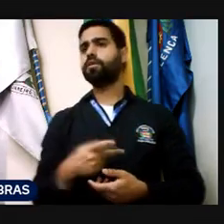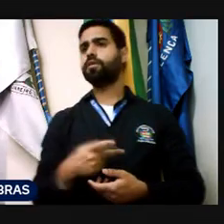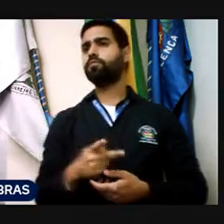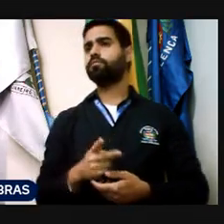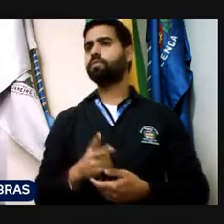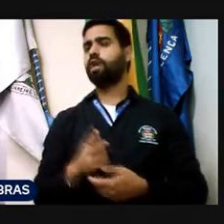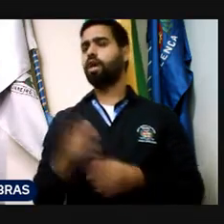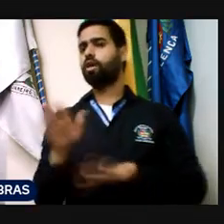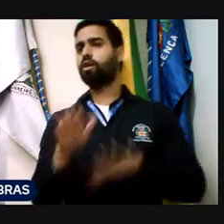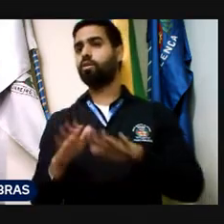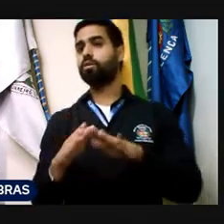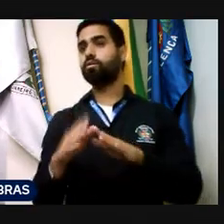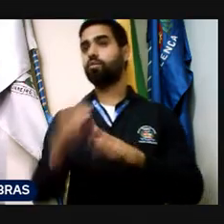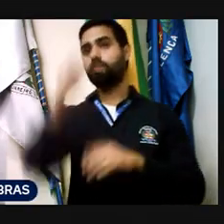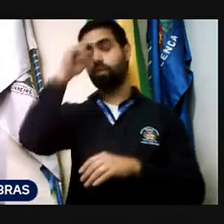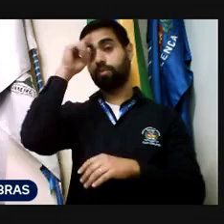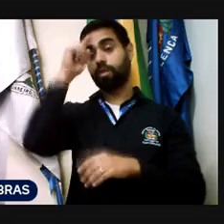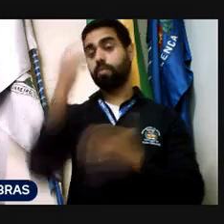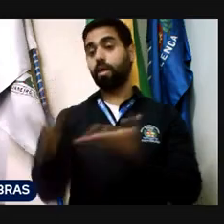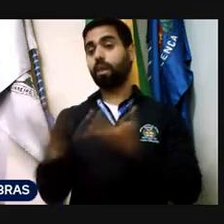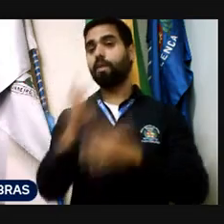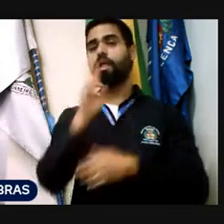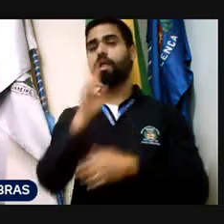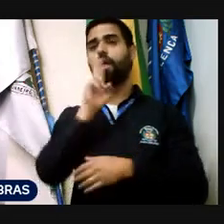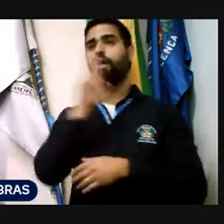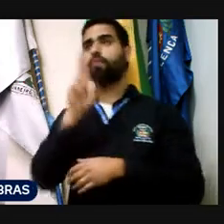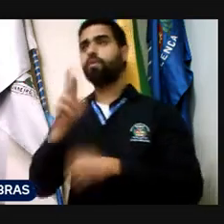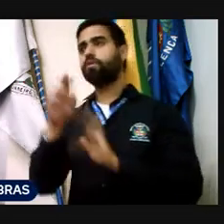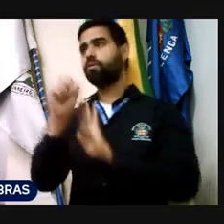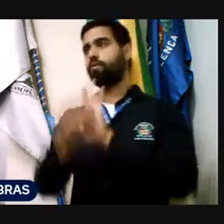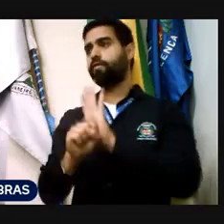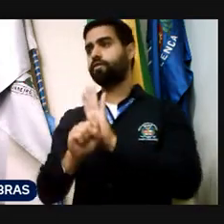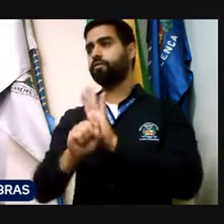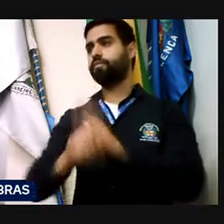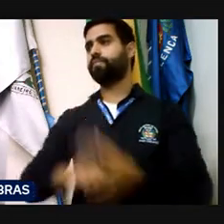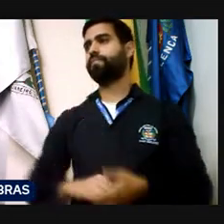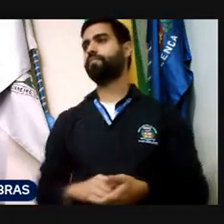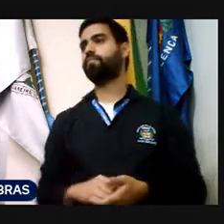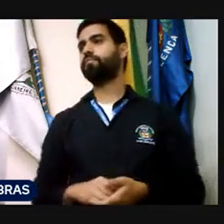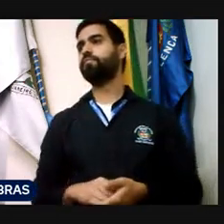mantenedora do Hospital Gustavo Monteiro, vem por meio e deixa encaminhar a resposta do ofício.